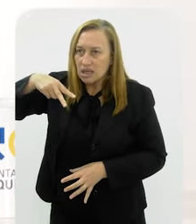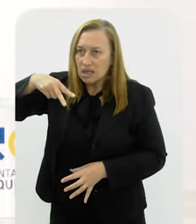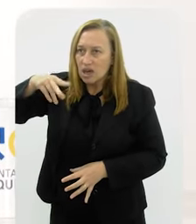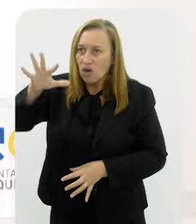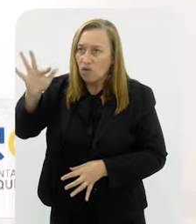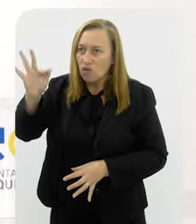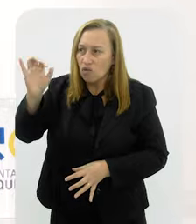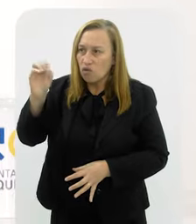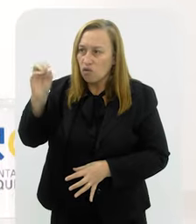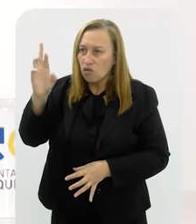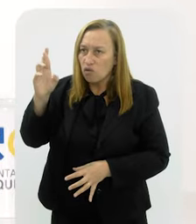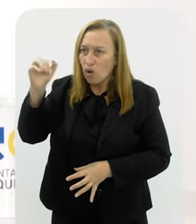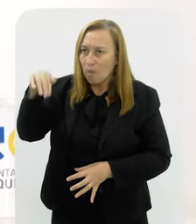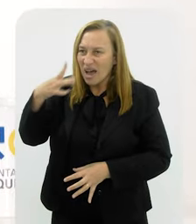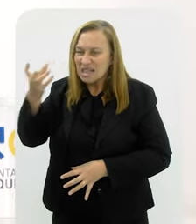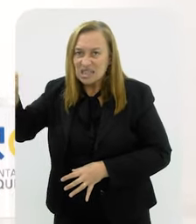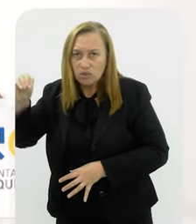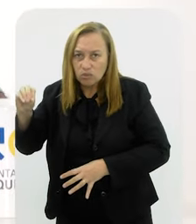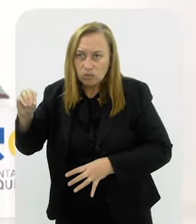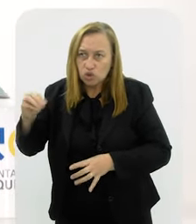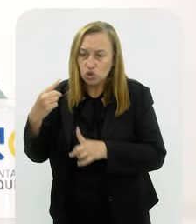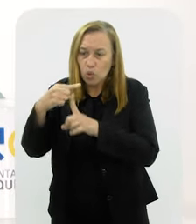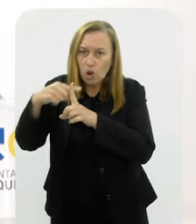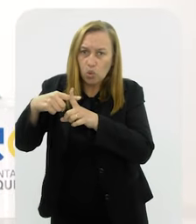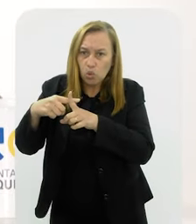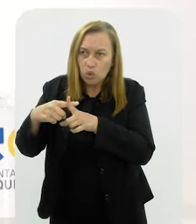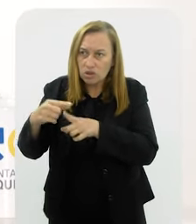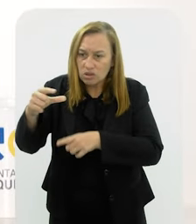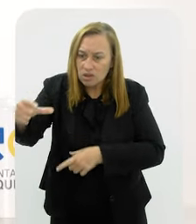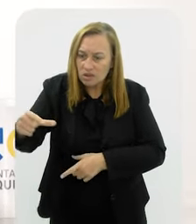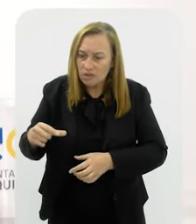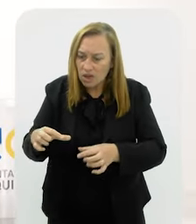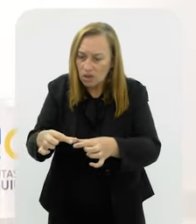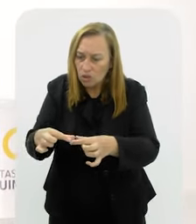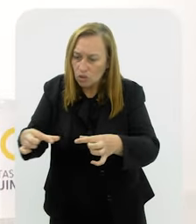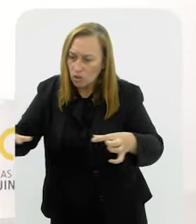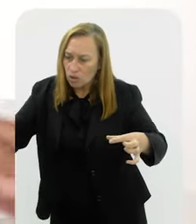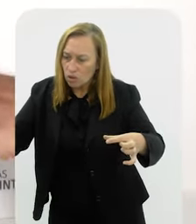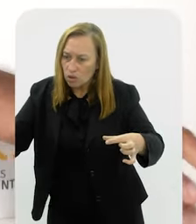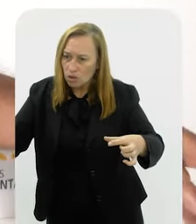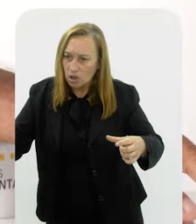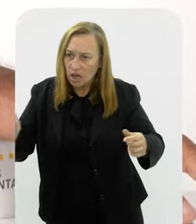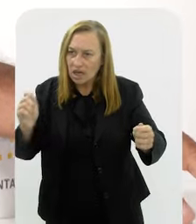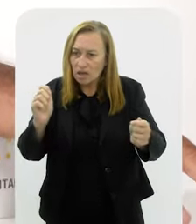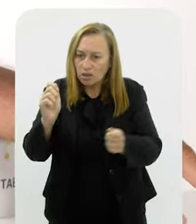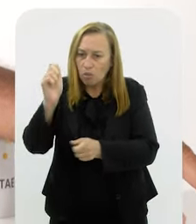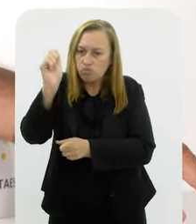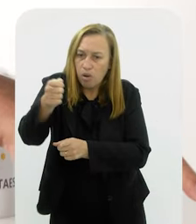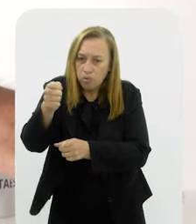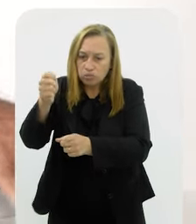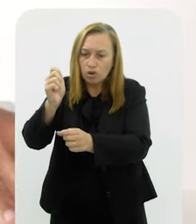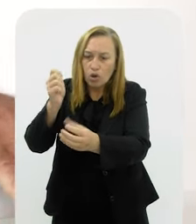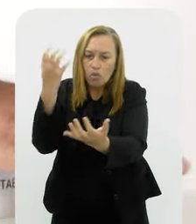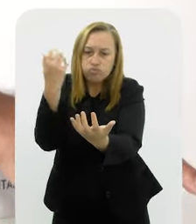É porque eles ficam juntos. Então, é até o final da bateria e aqui no meio,